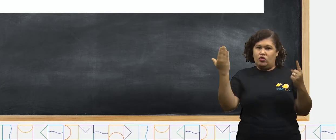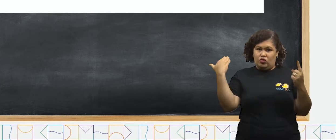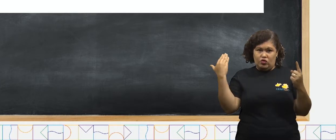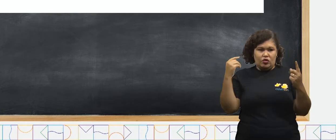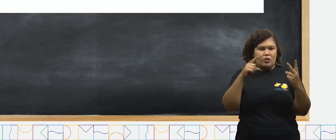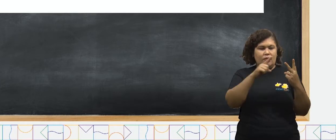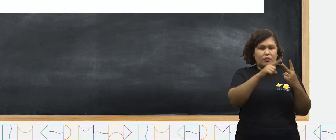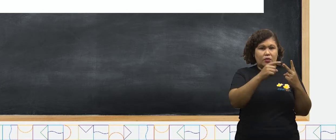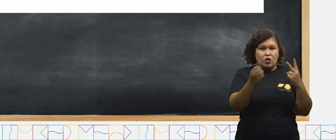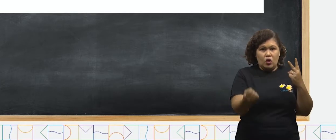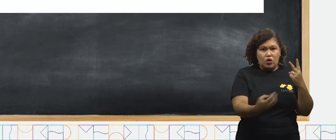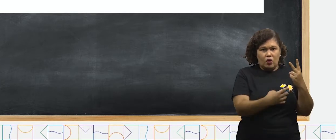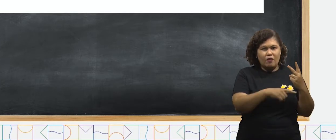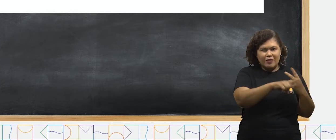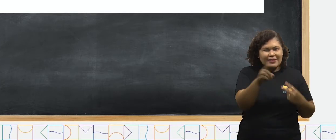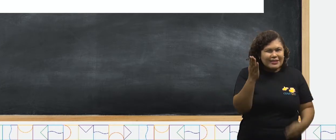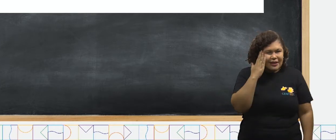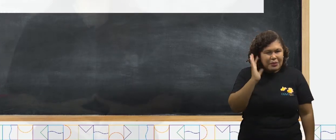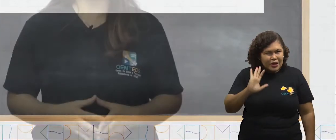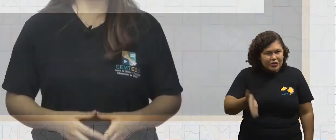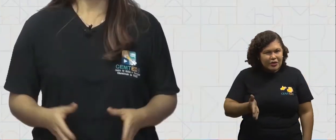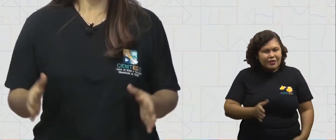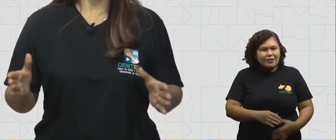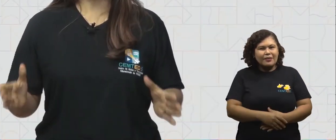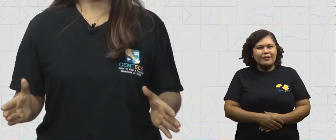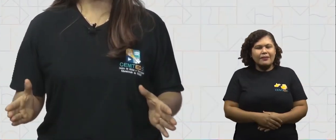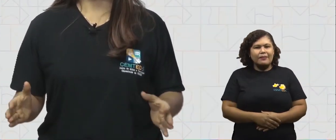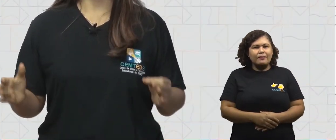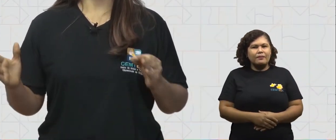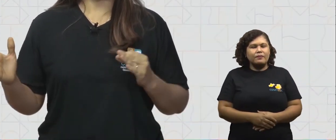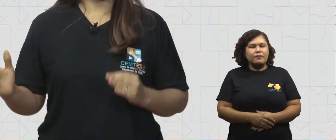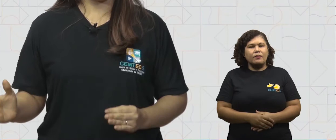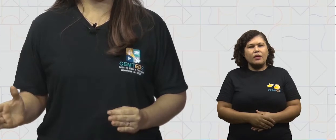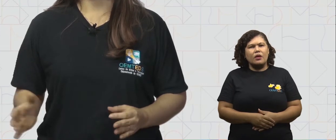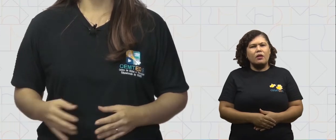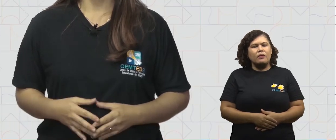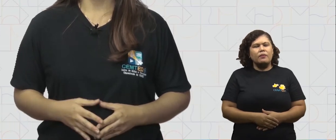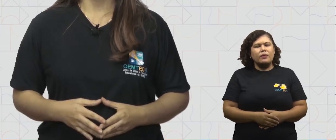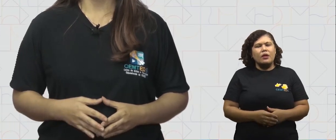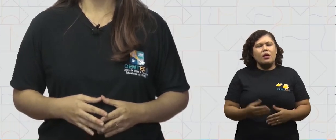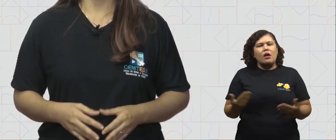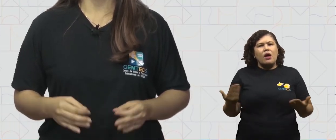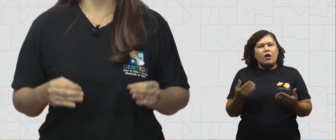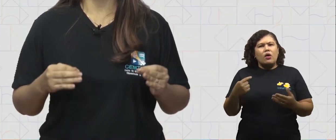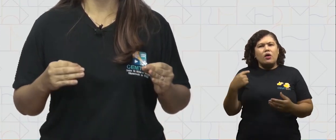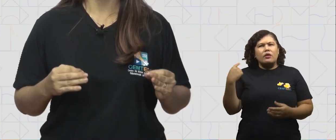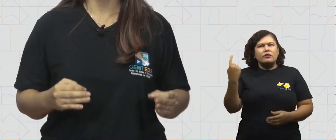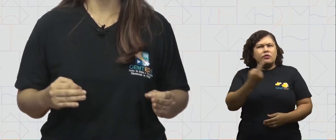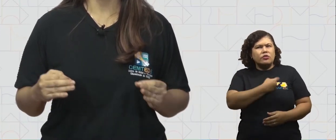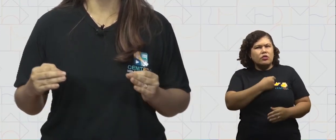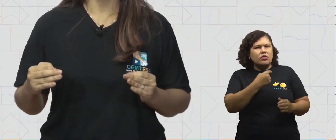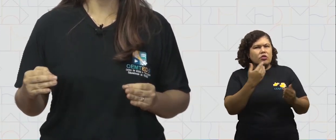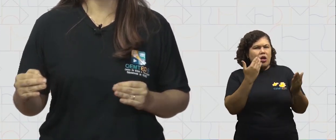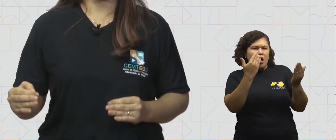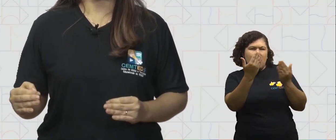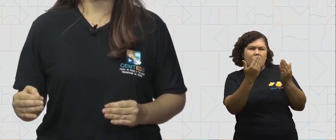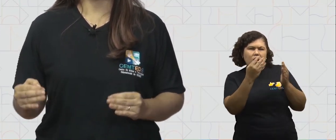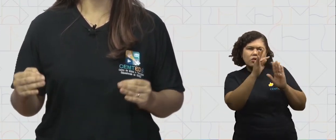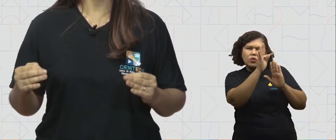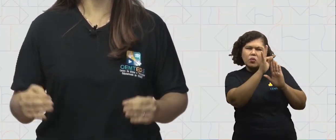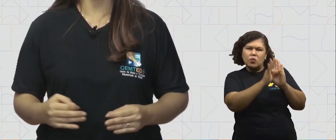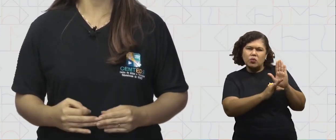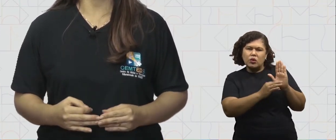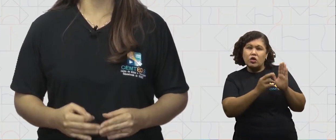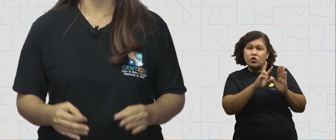a moderna. Sabiam disso? O que fizemos até agora foi analisar informações de alguns